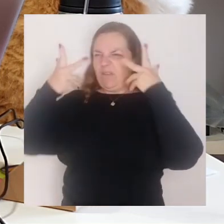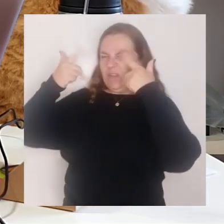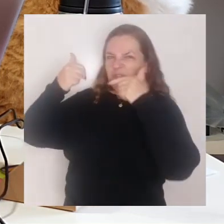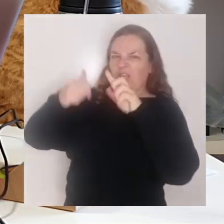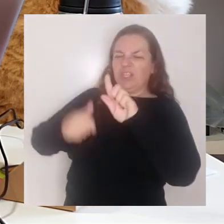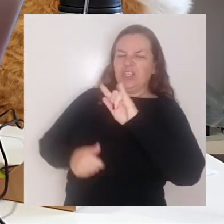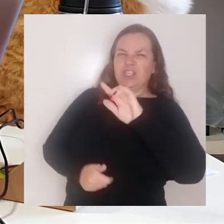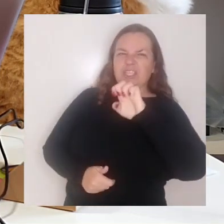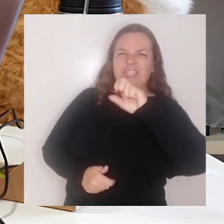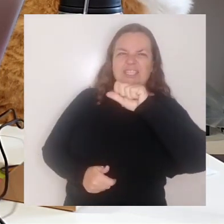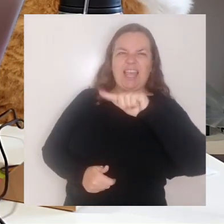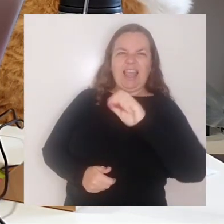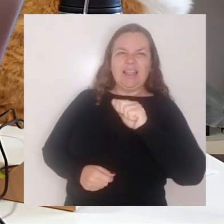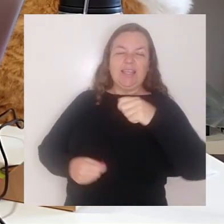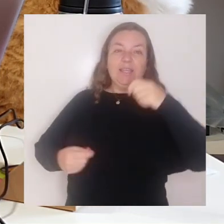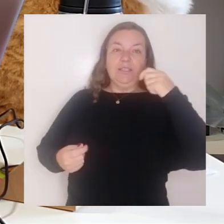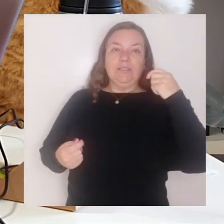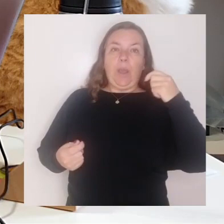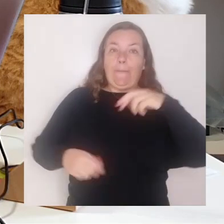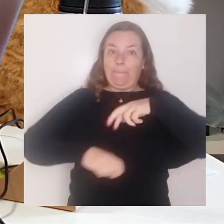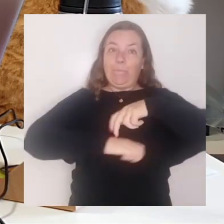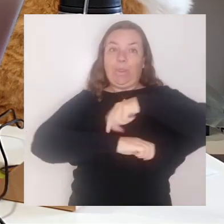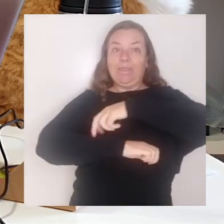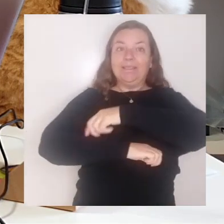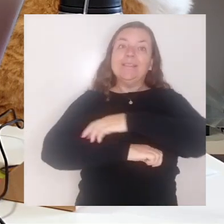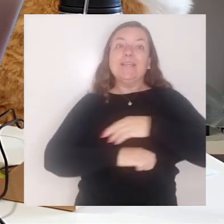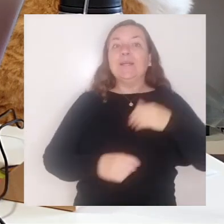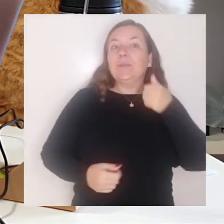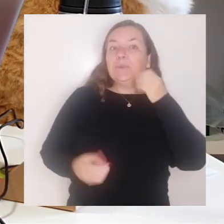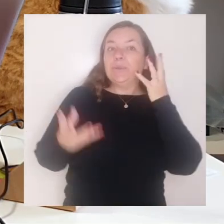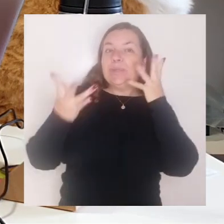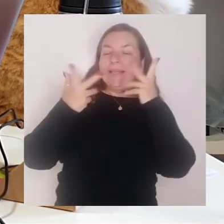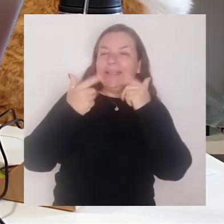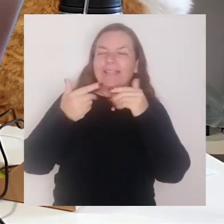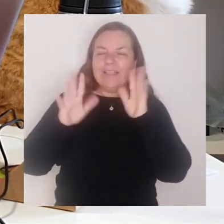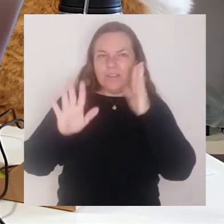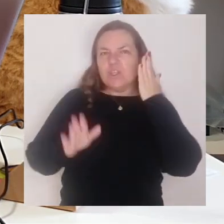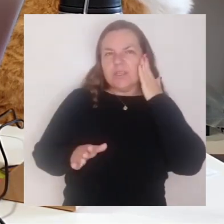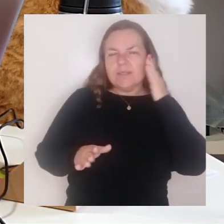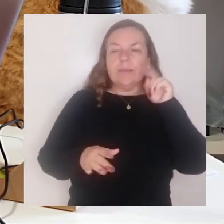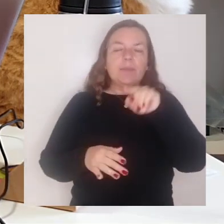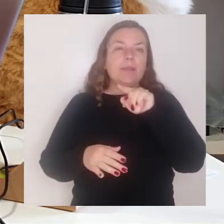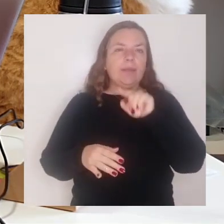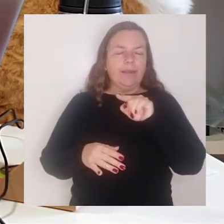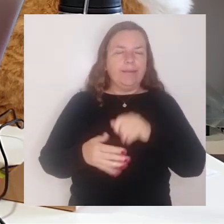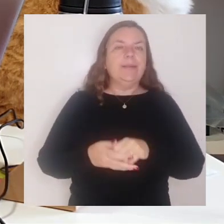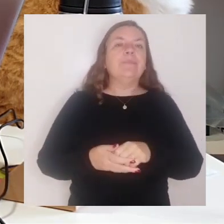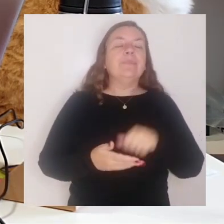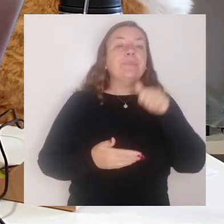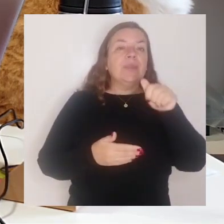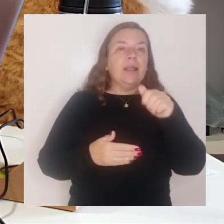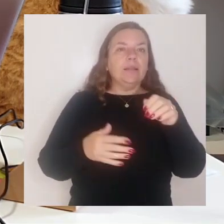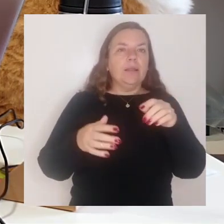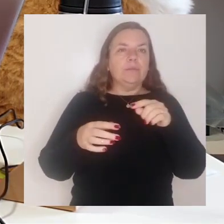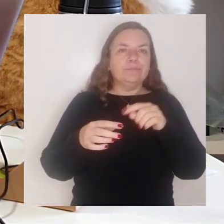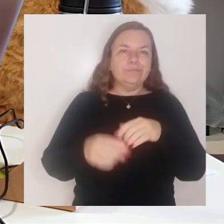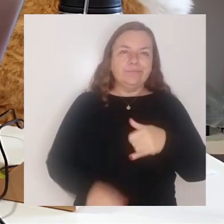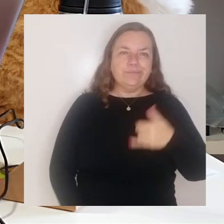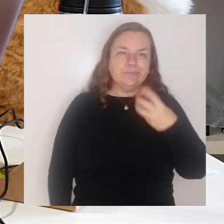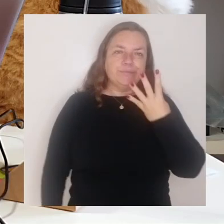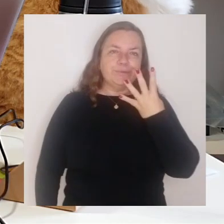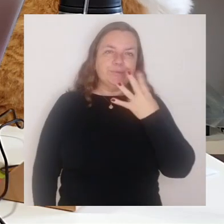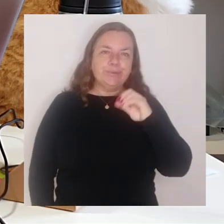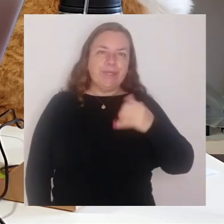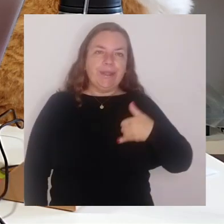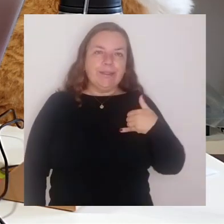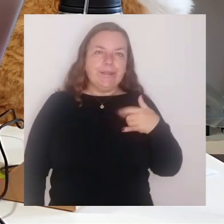poderosa. Gisele, minha amiga. Gi, oi Gi, tudo bem? Gisele Bündchen. Bom, talvez você já saiba que Gisele está completando 40